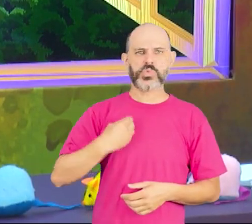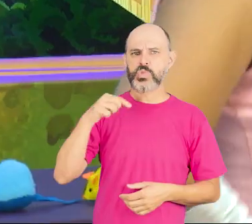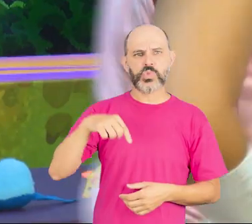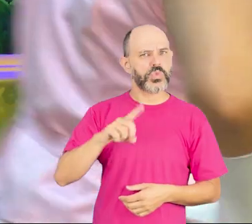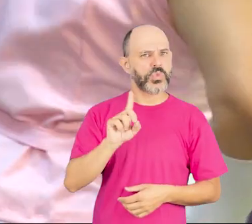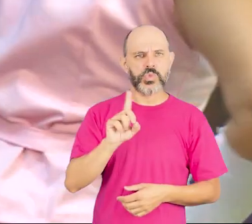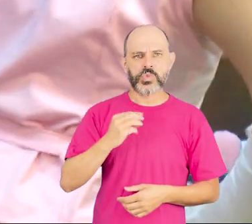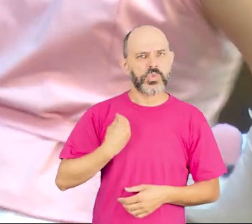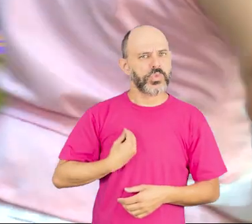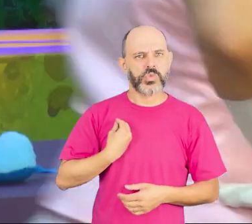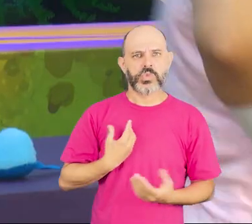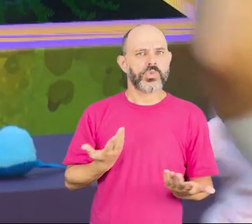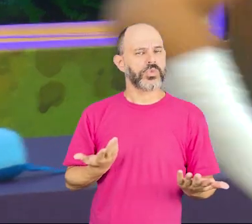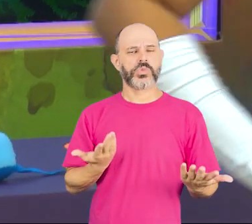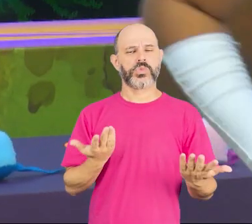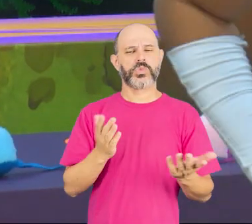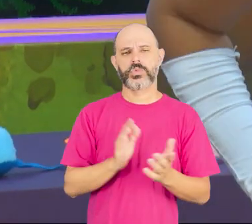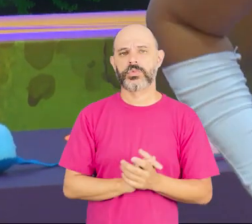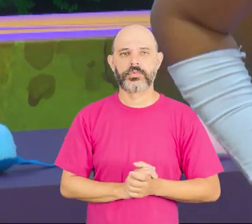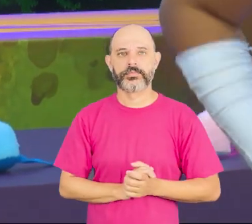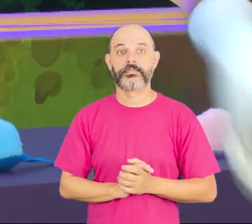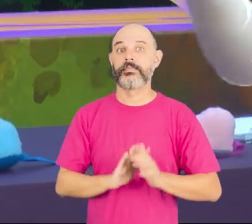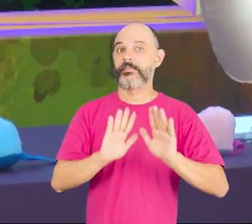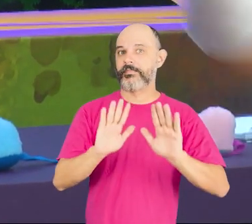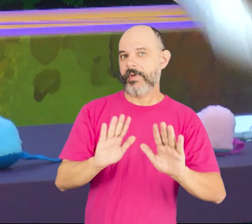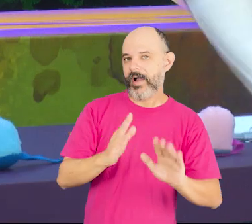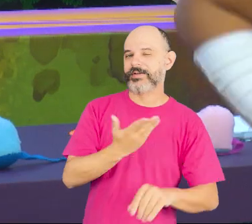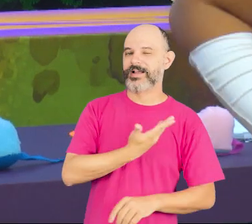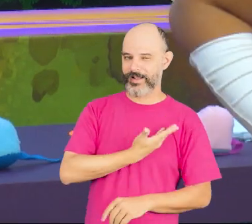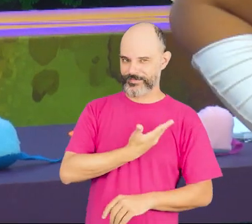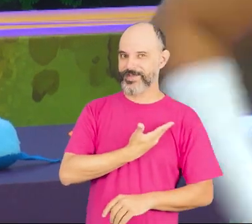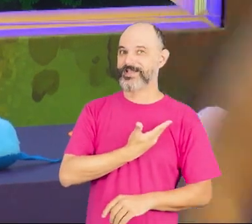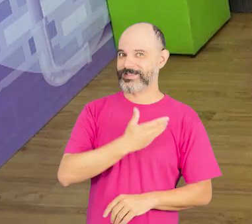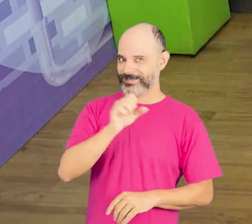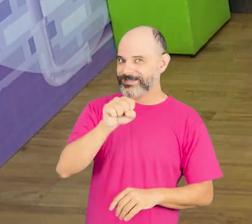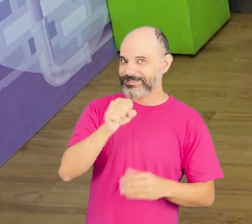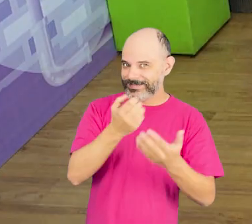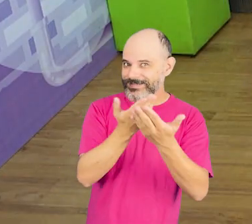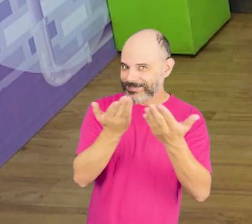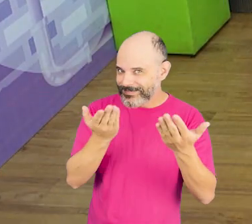aqui! Ah! Mas nossos amiguinhos estão!